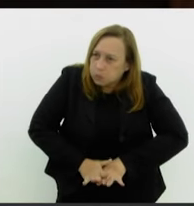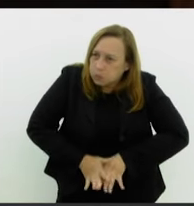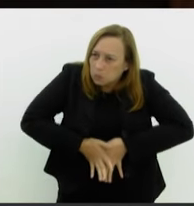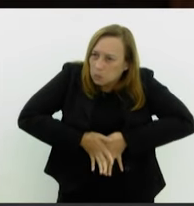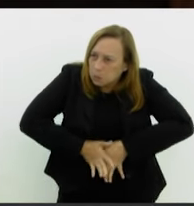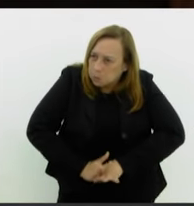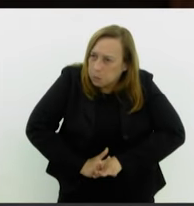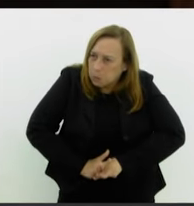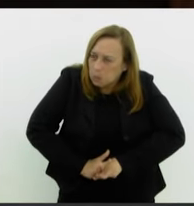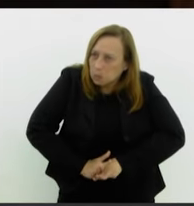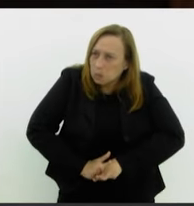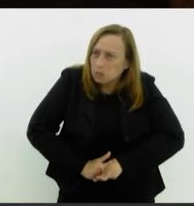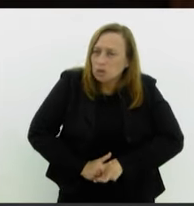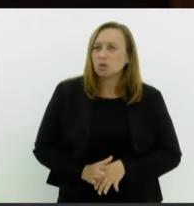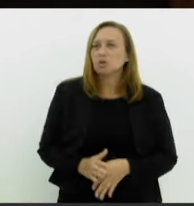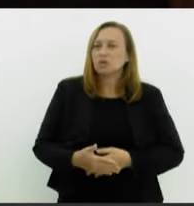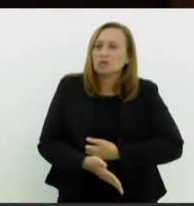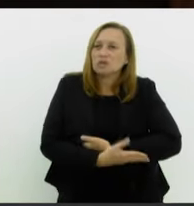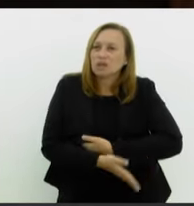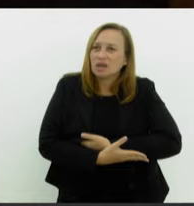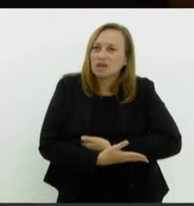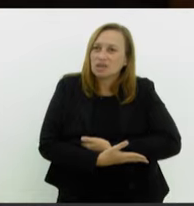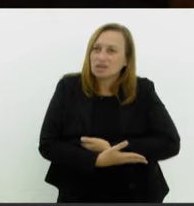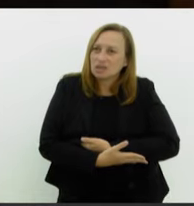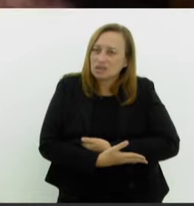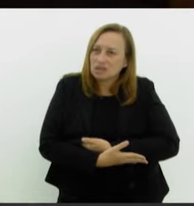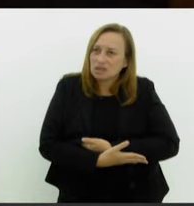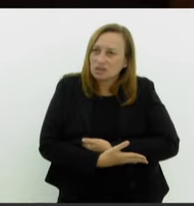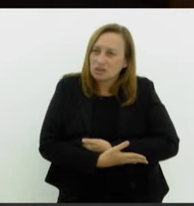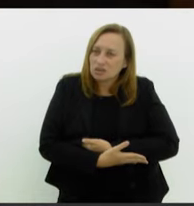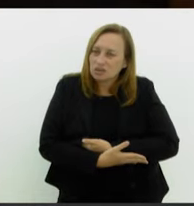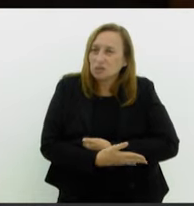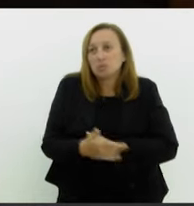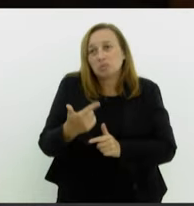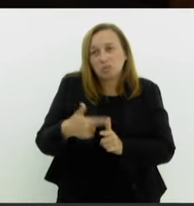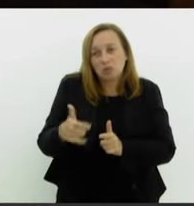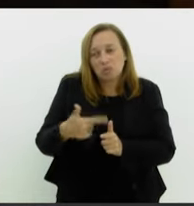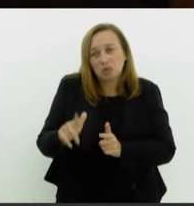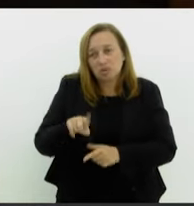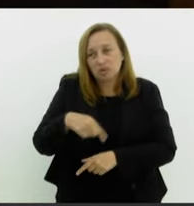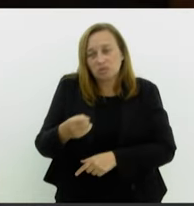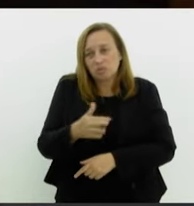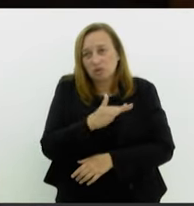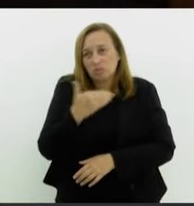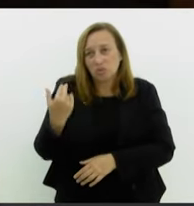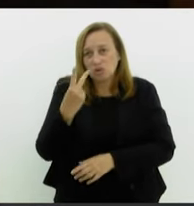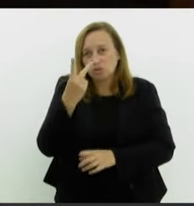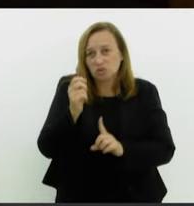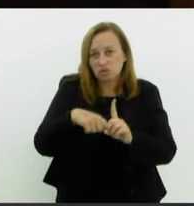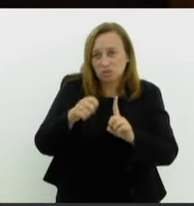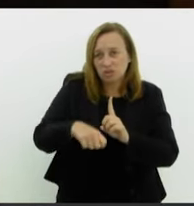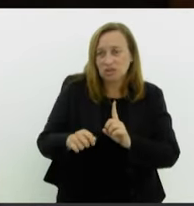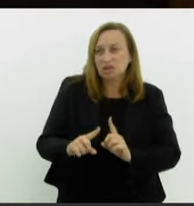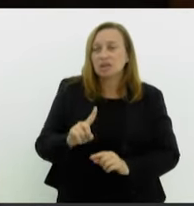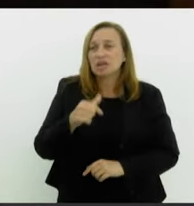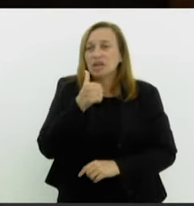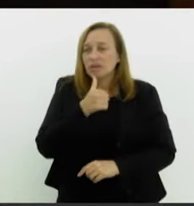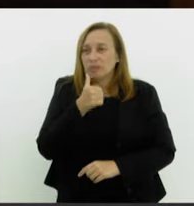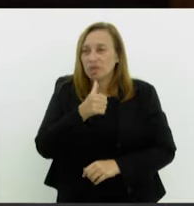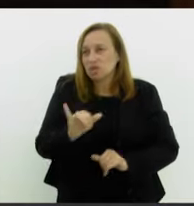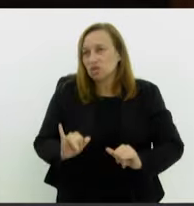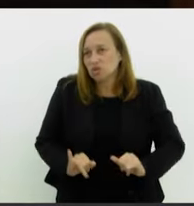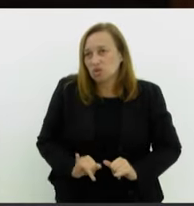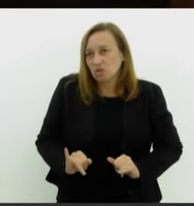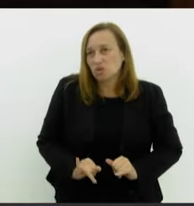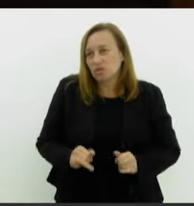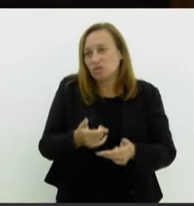menina o bebê nasce com sequelas irreversíveis vem a óbito do meses depois e a menina sofre uma